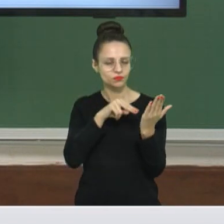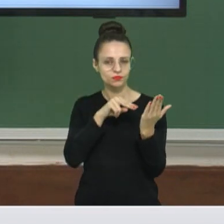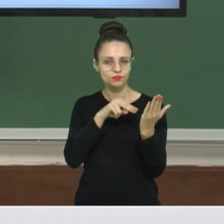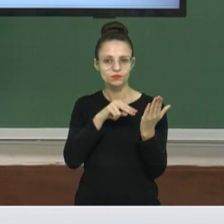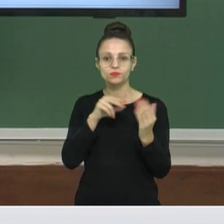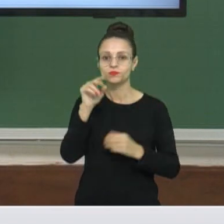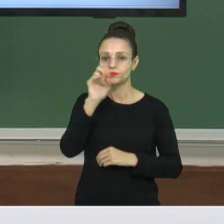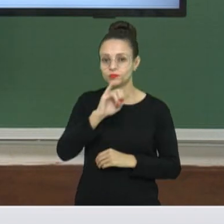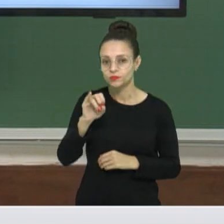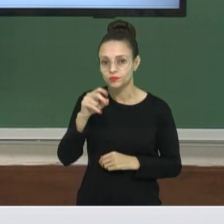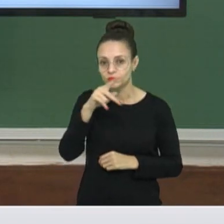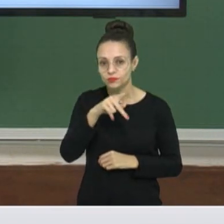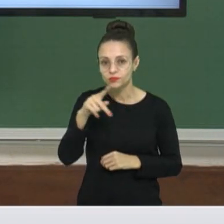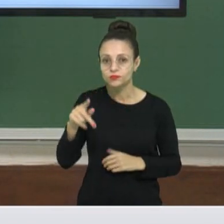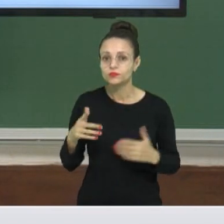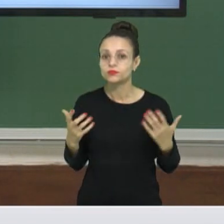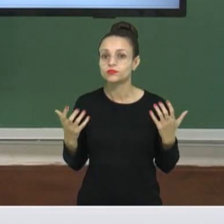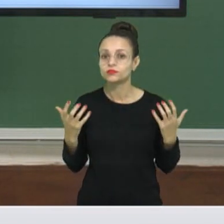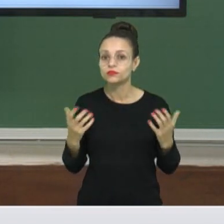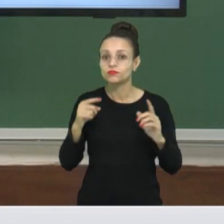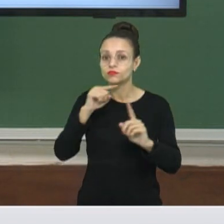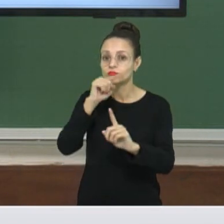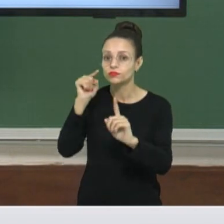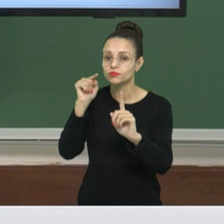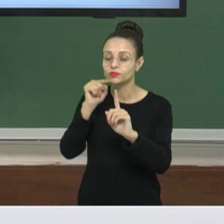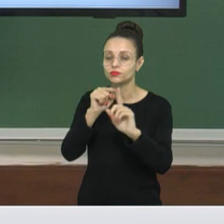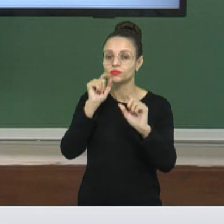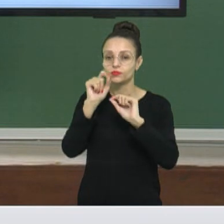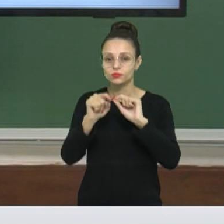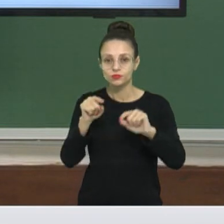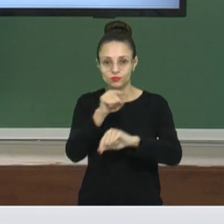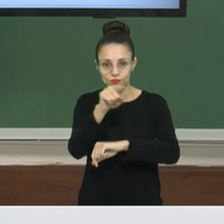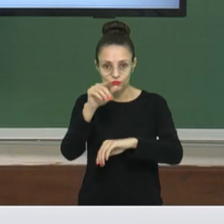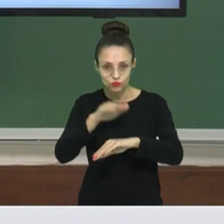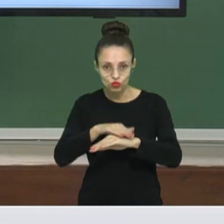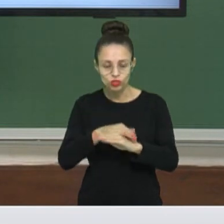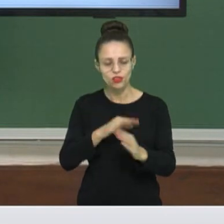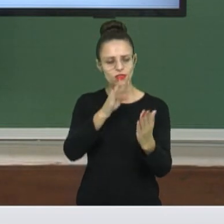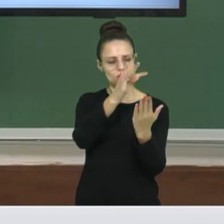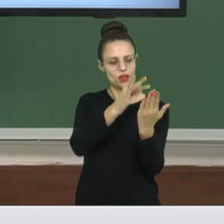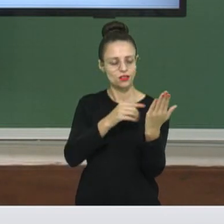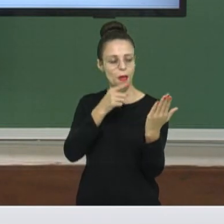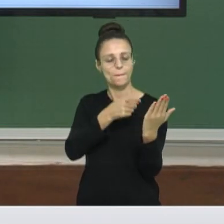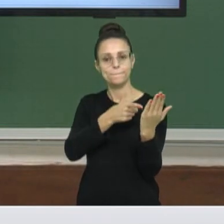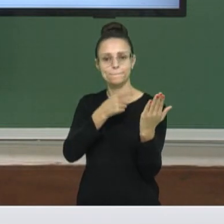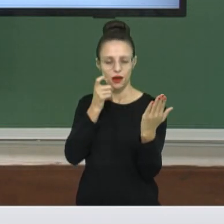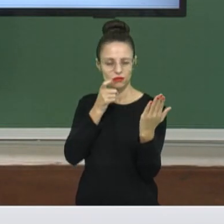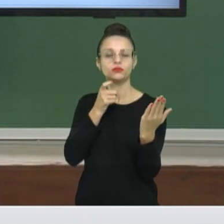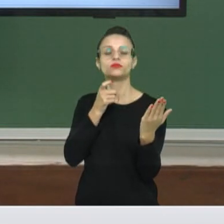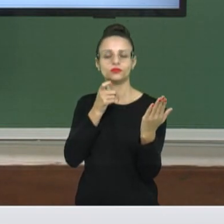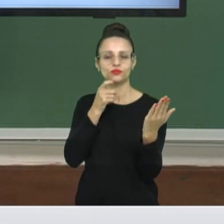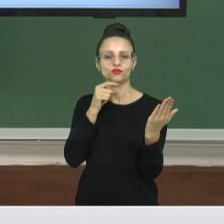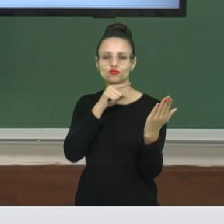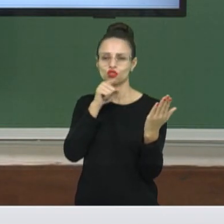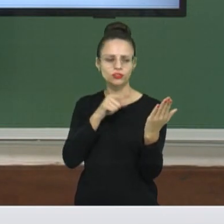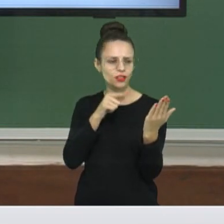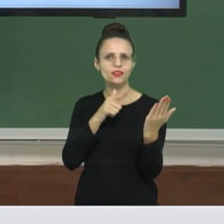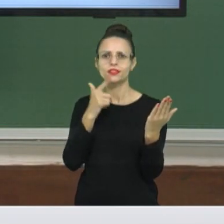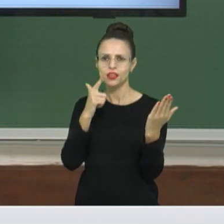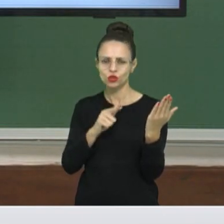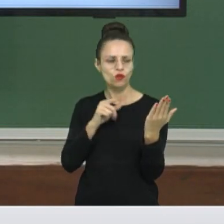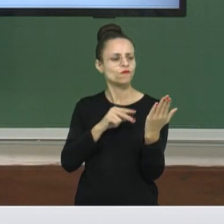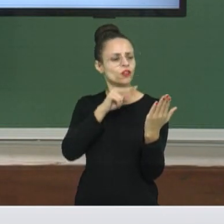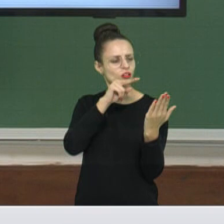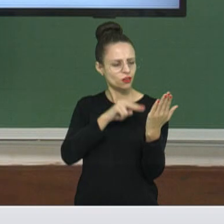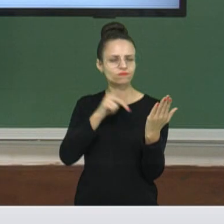Se a professora quer, né, o objetivo da professora é que você localize informação explícita, é só você voltar a ler o texto que